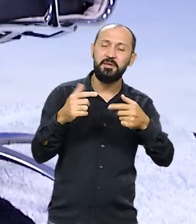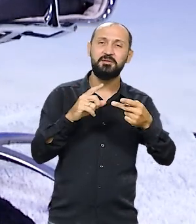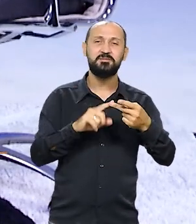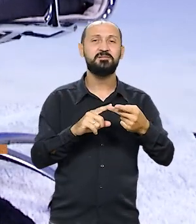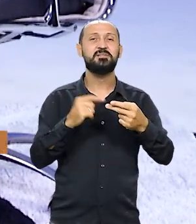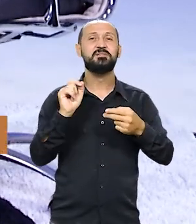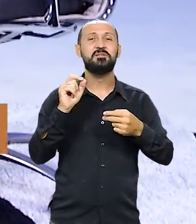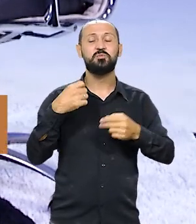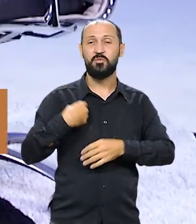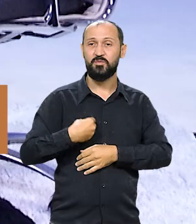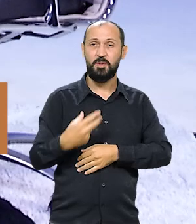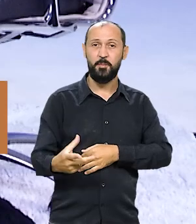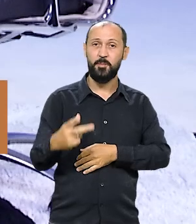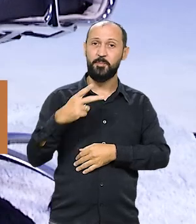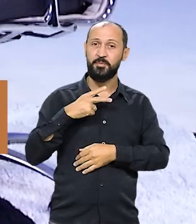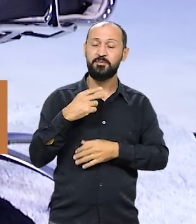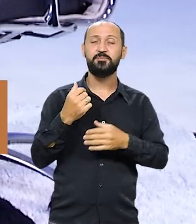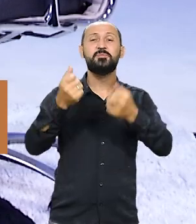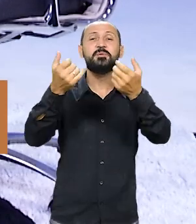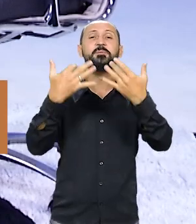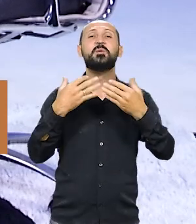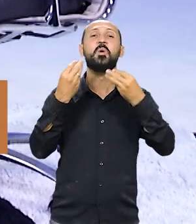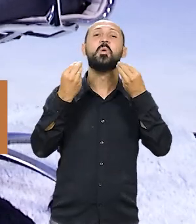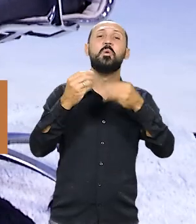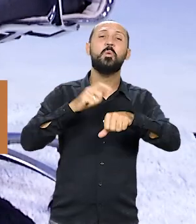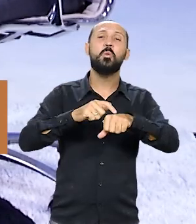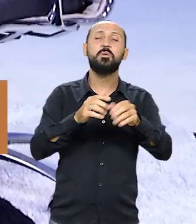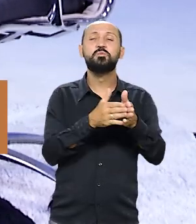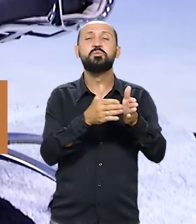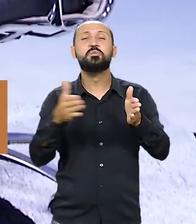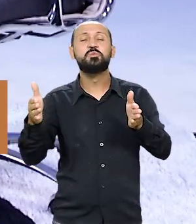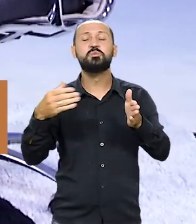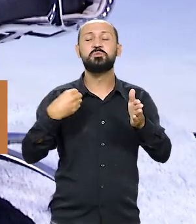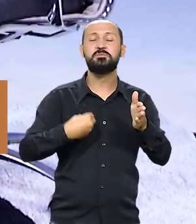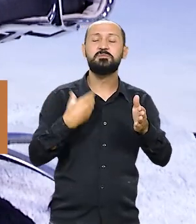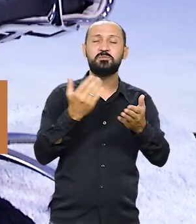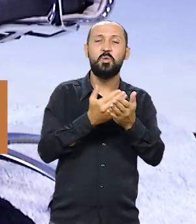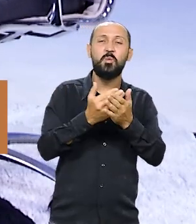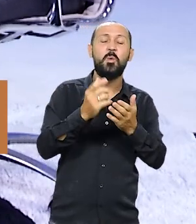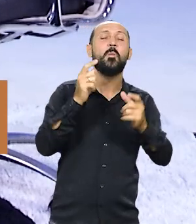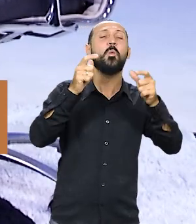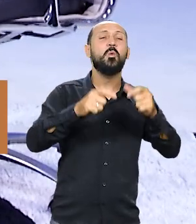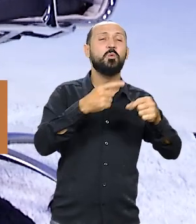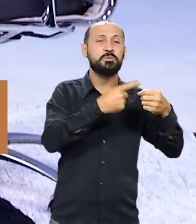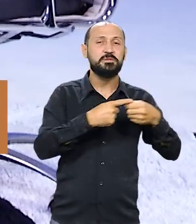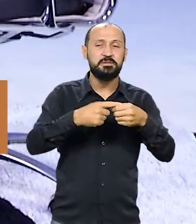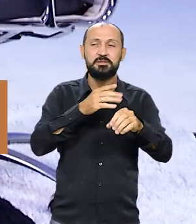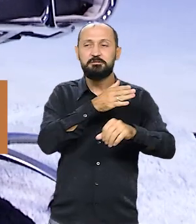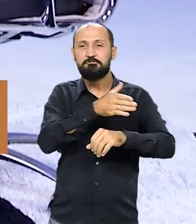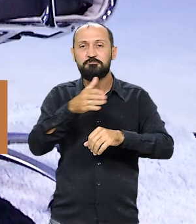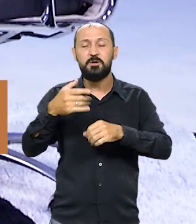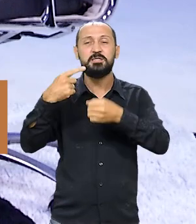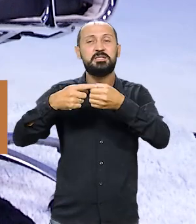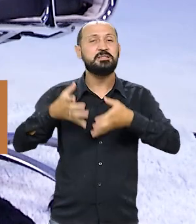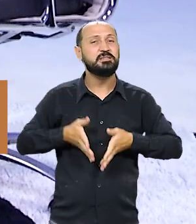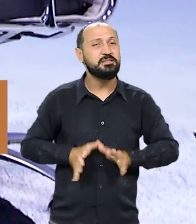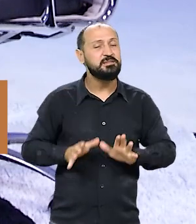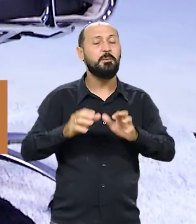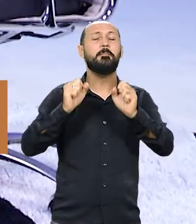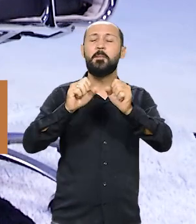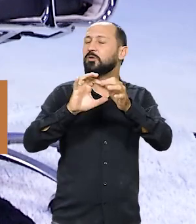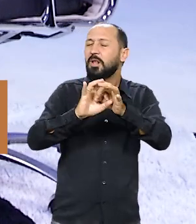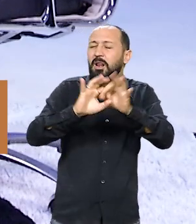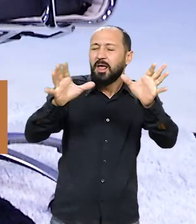seu trabalho, um pouco mais da sua vida pessoal. Fala pra gente quanto tempo de instituição, as comarcas por onde passou, sua cidade